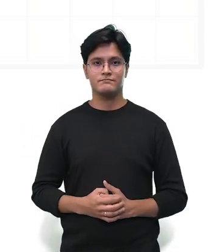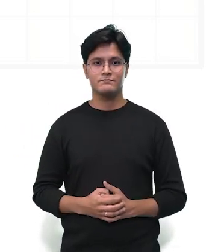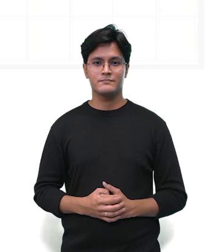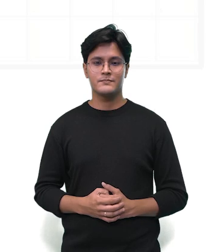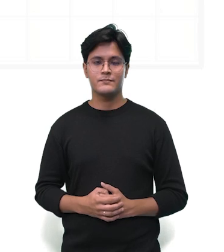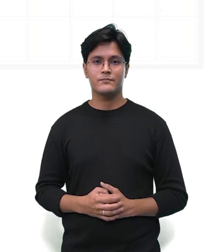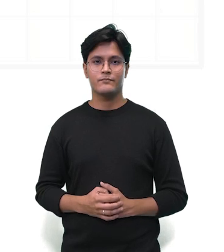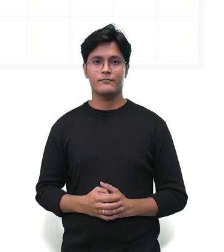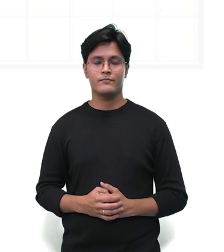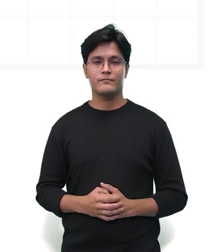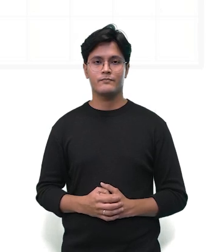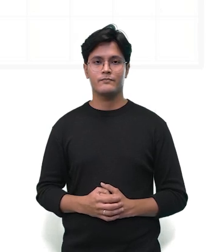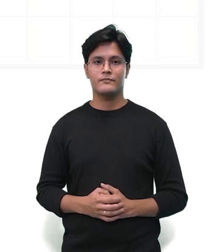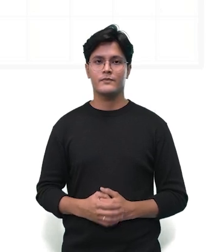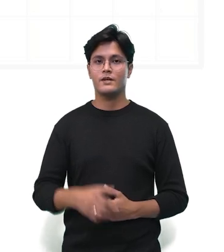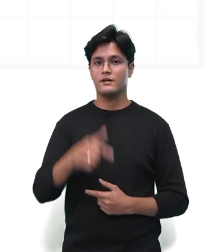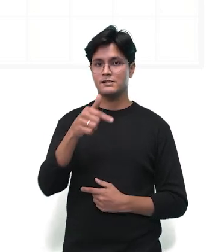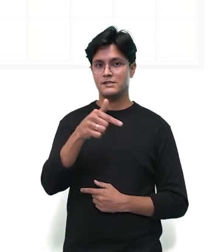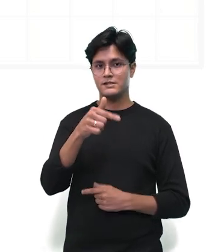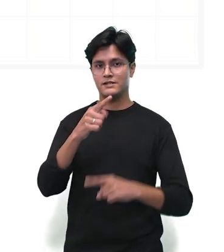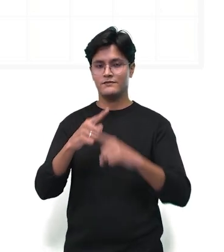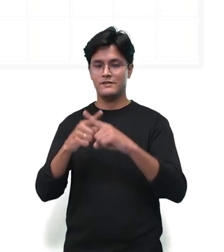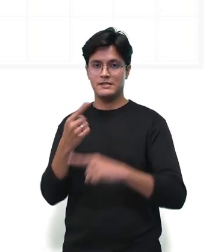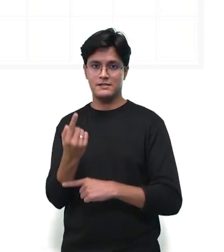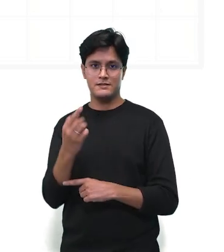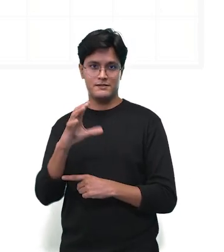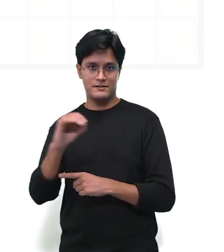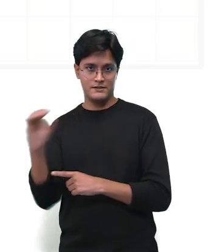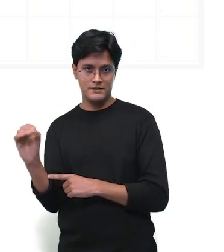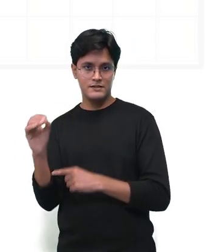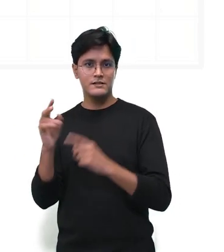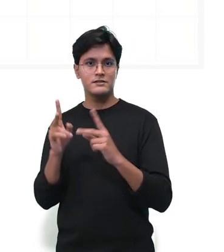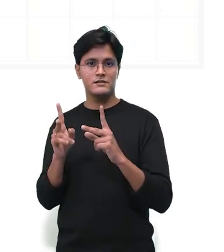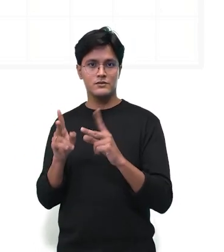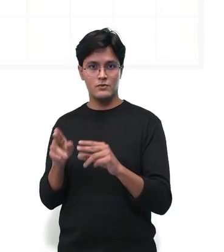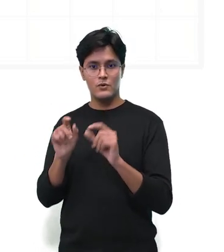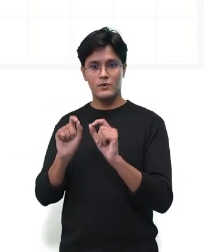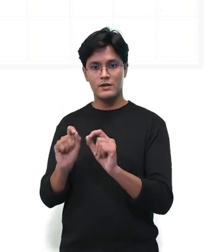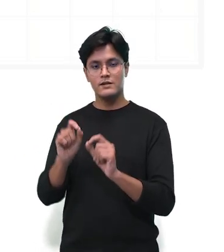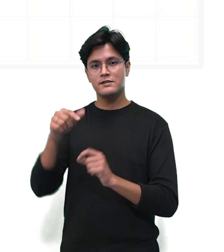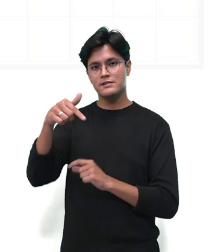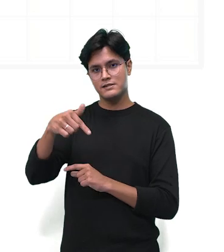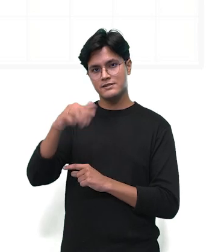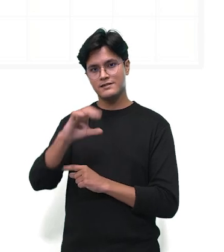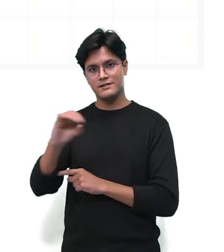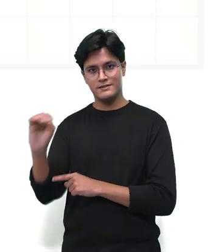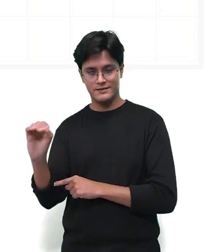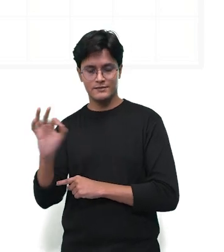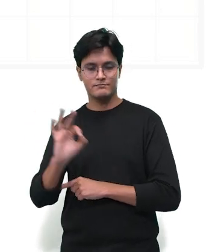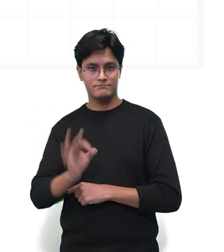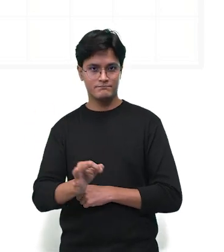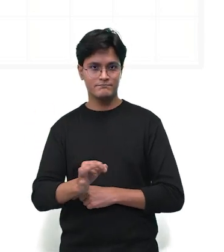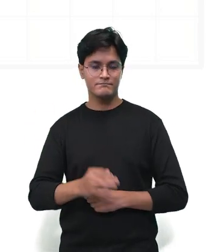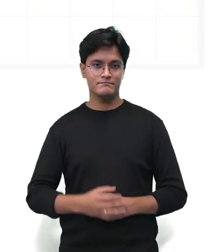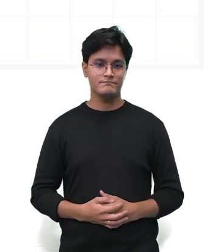Então, 7 vezes 100 é igual a 700. Tudo bem?